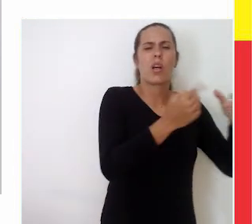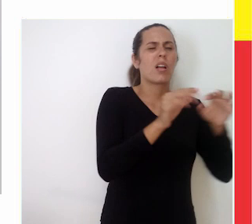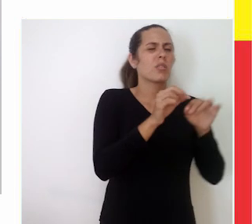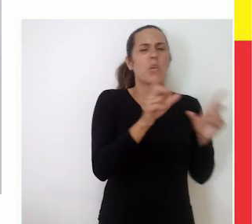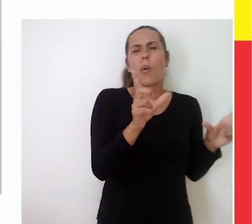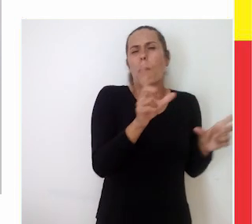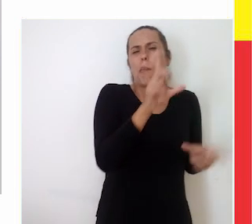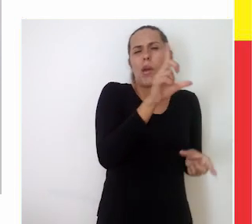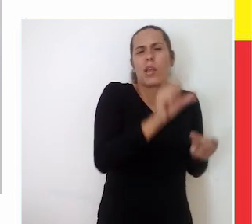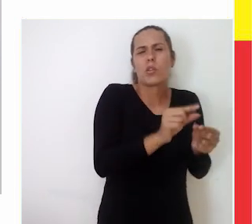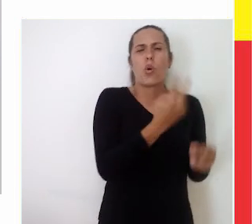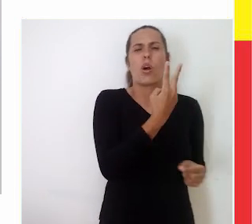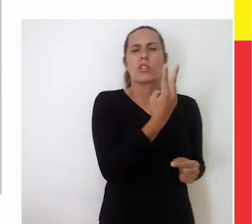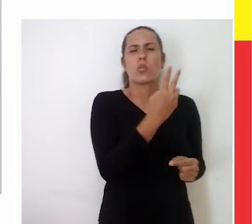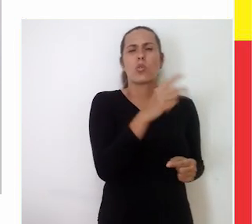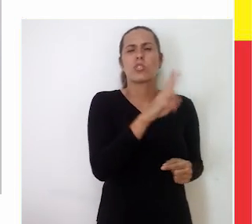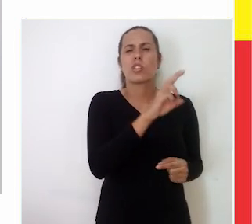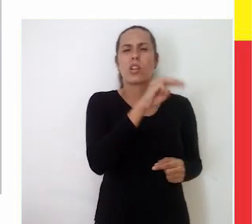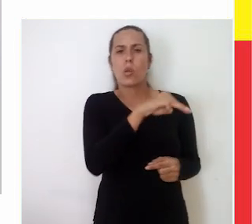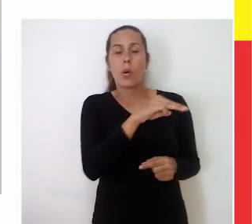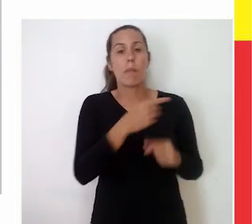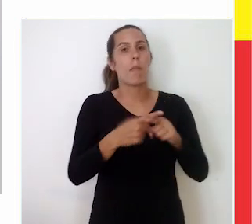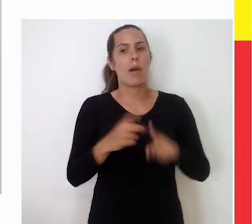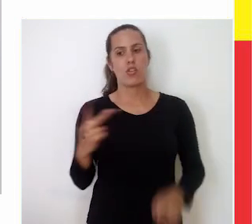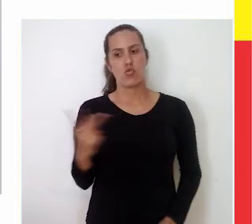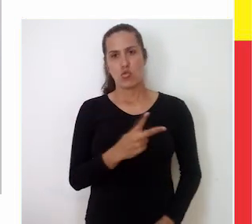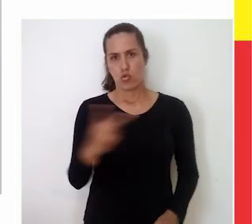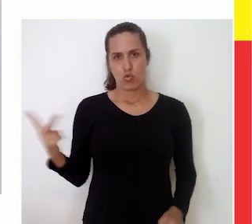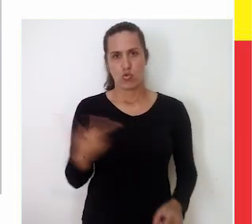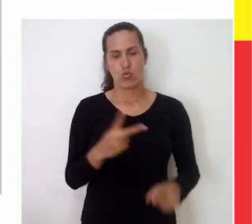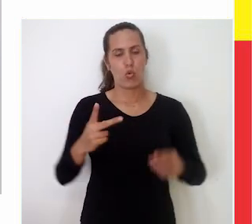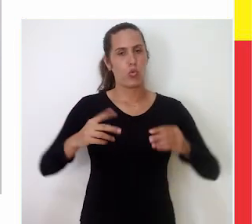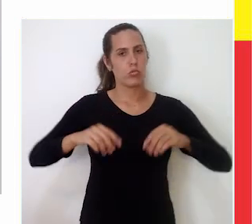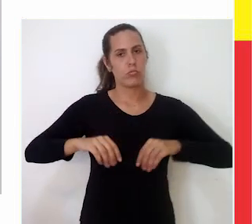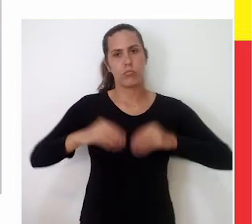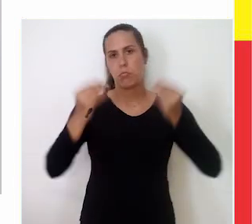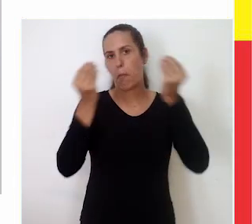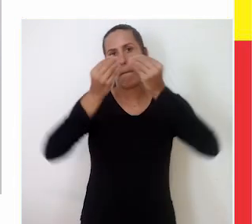quilômetros. Mas os dois causam destruições.